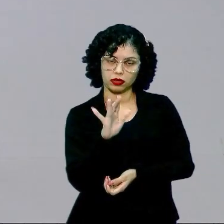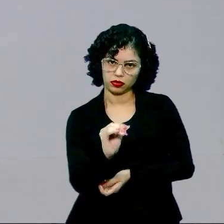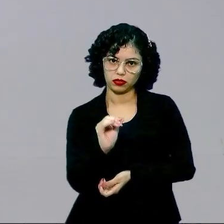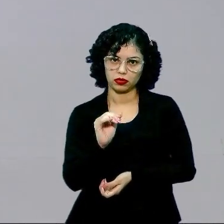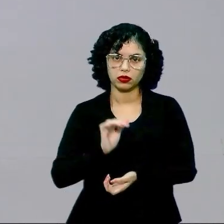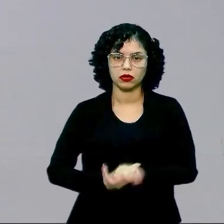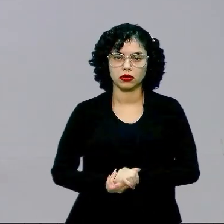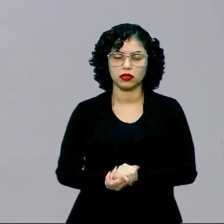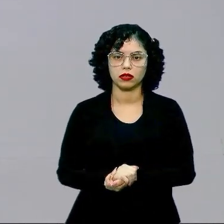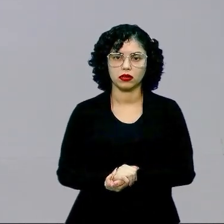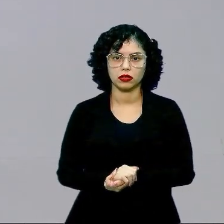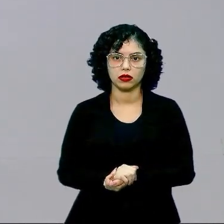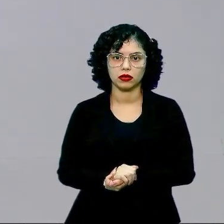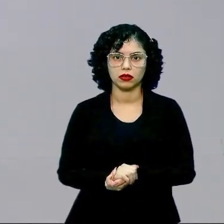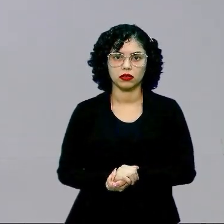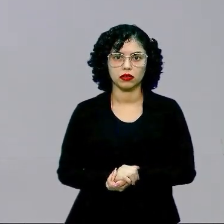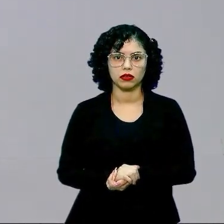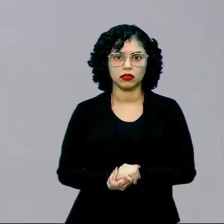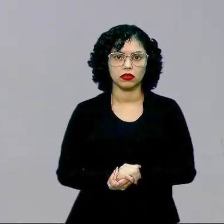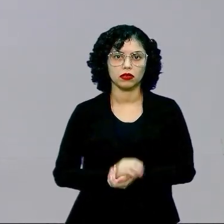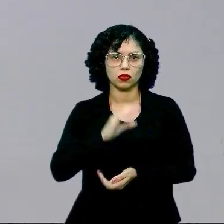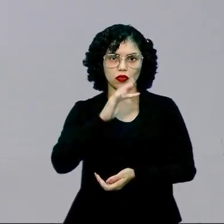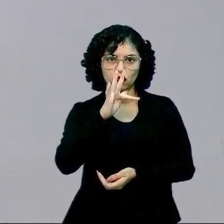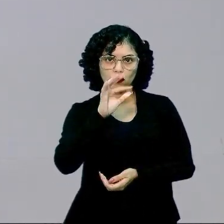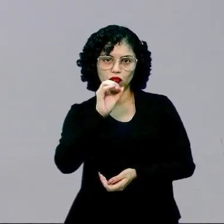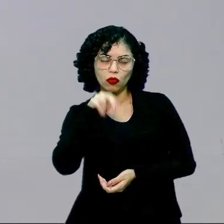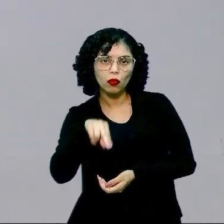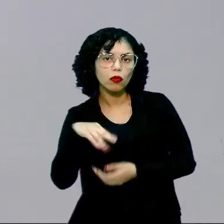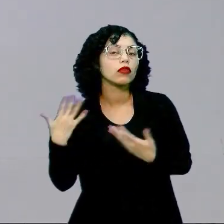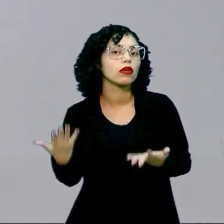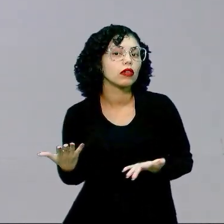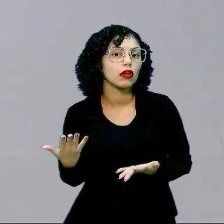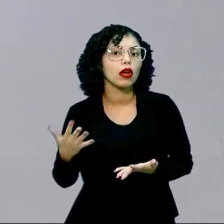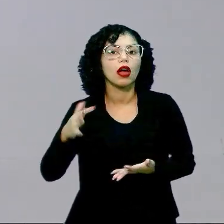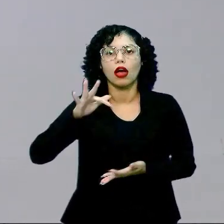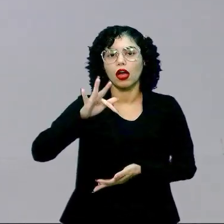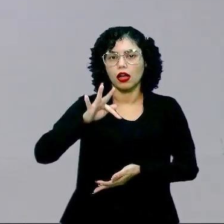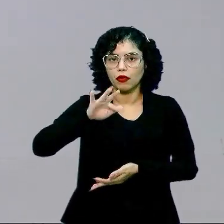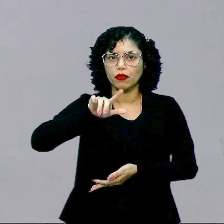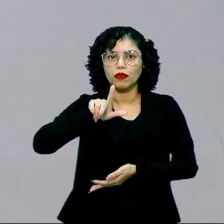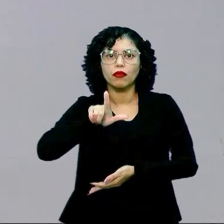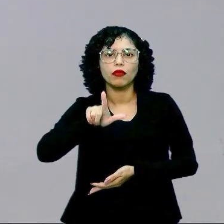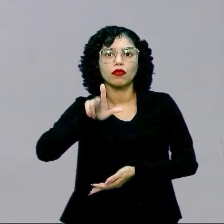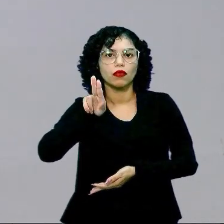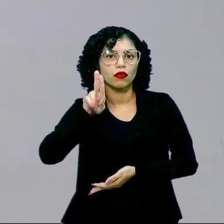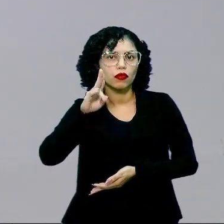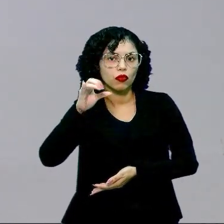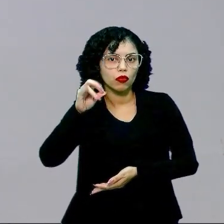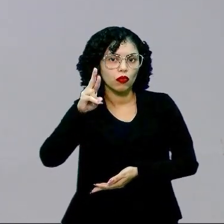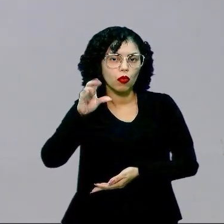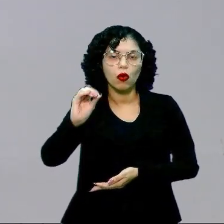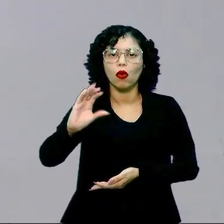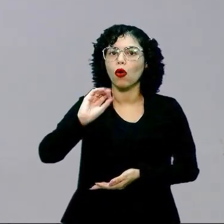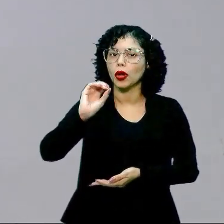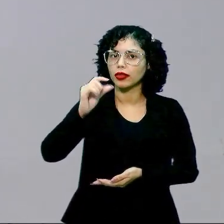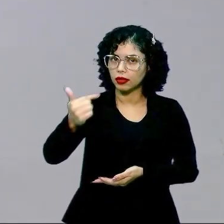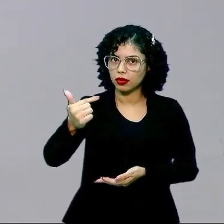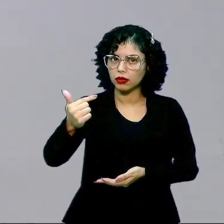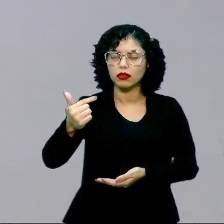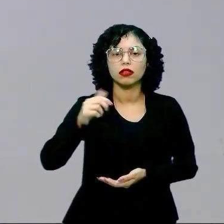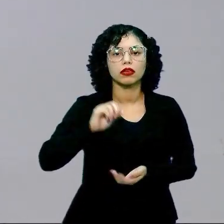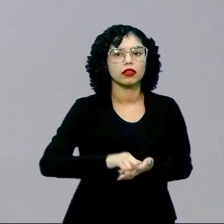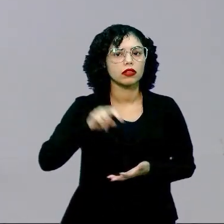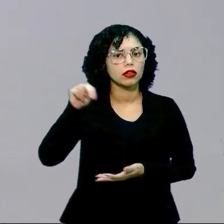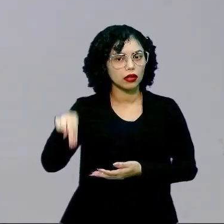é ligado por FON. O que é FON? Flúor, oxigênio e